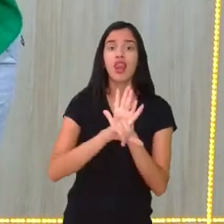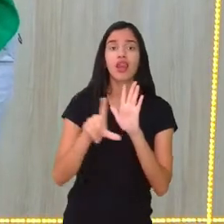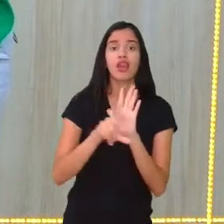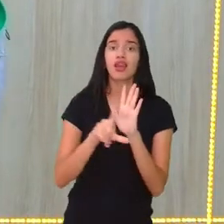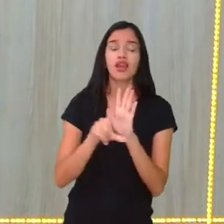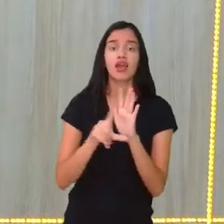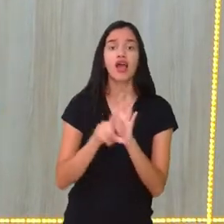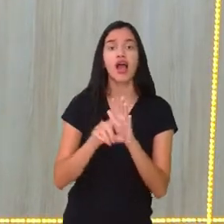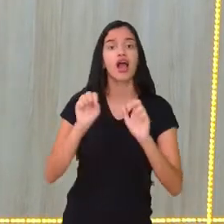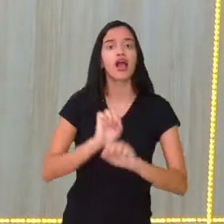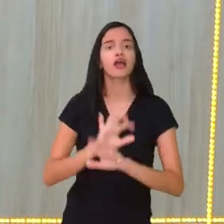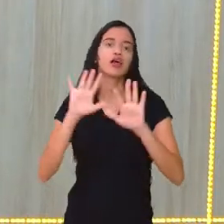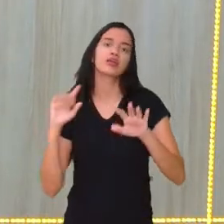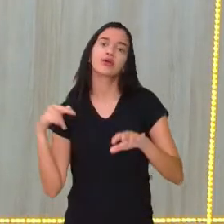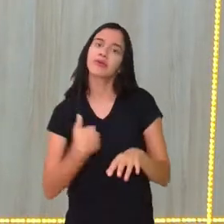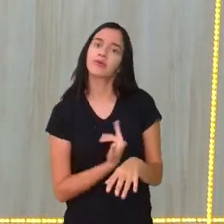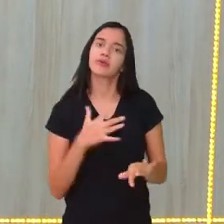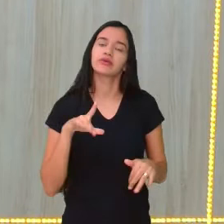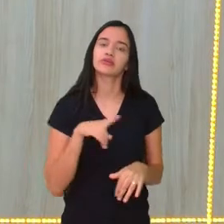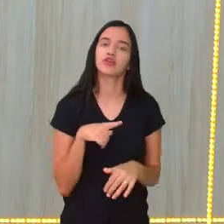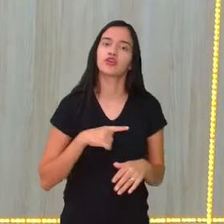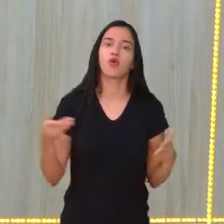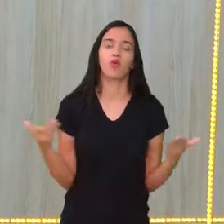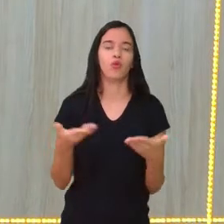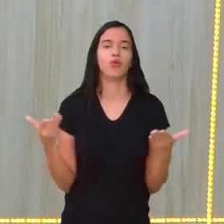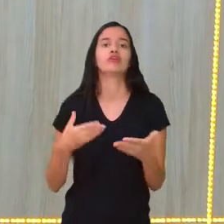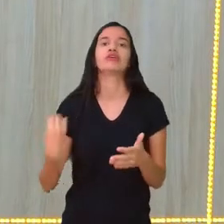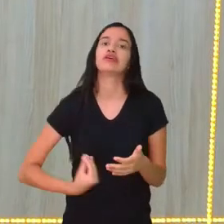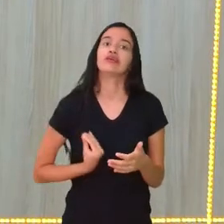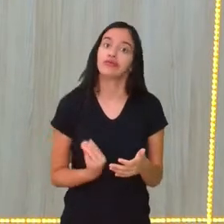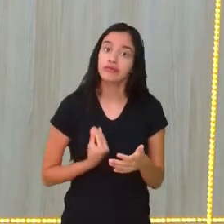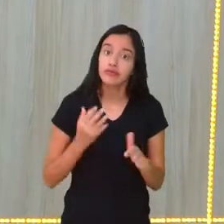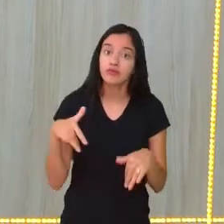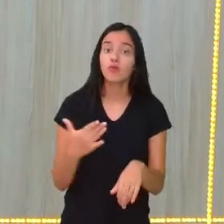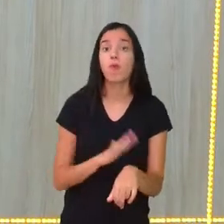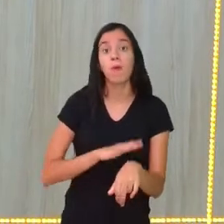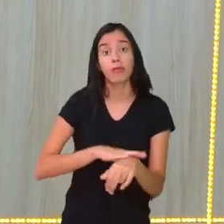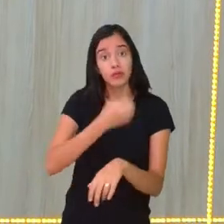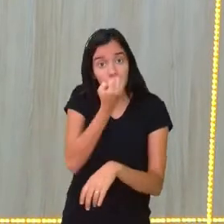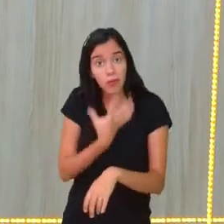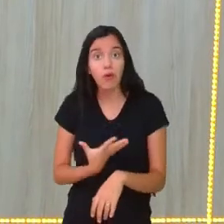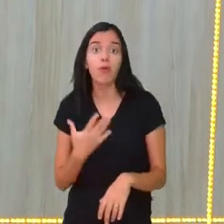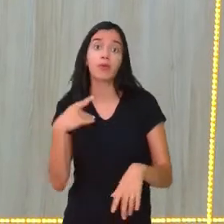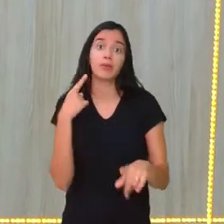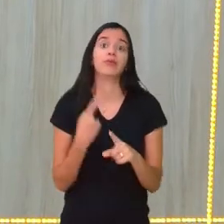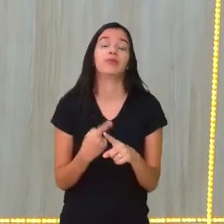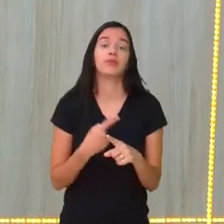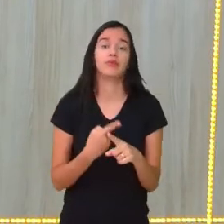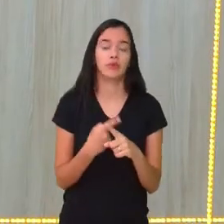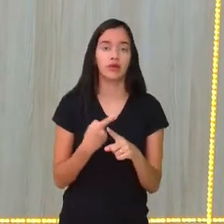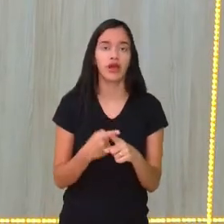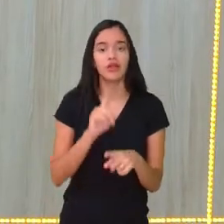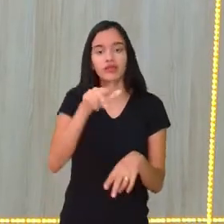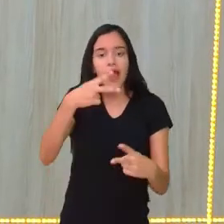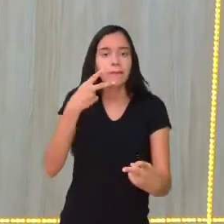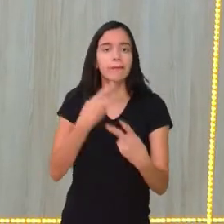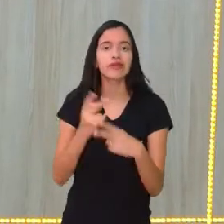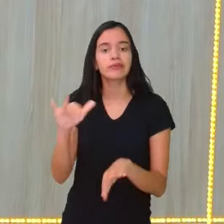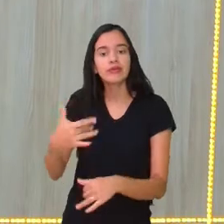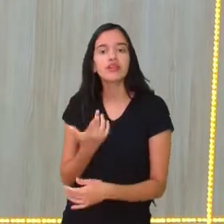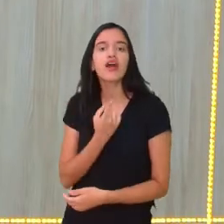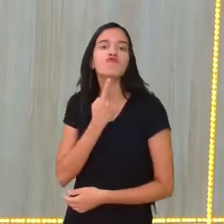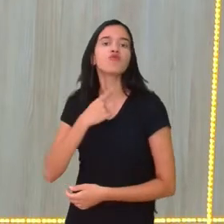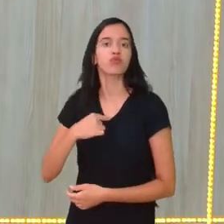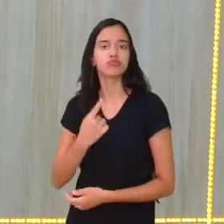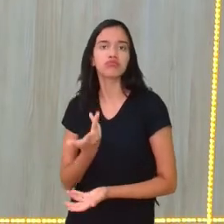tão claras como a gente tem hoje. Então, a gente vive hoje um período muito bom, né? Porque a gente não é preso só pela